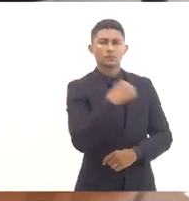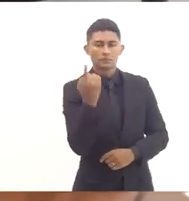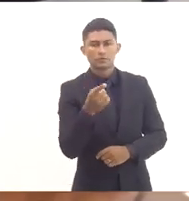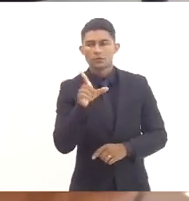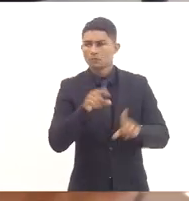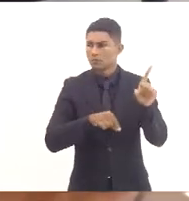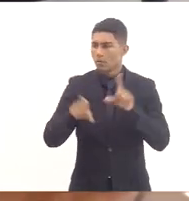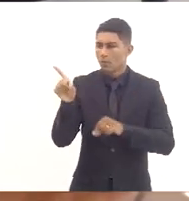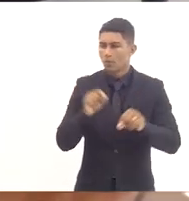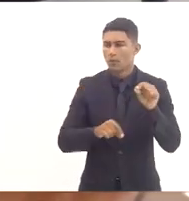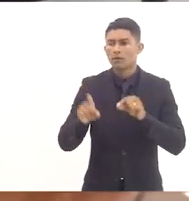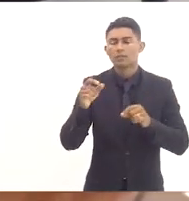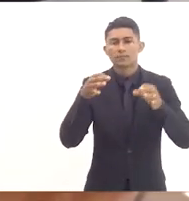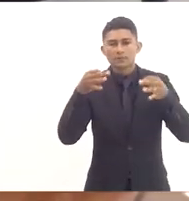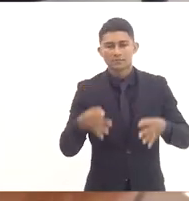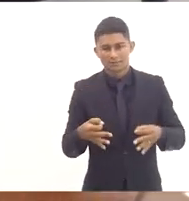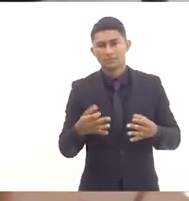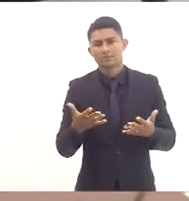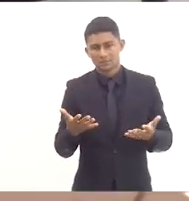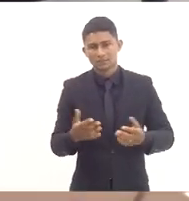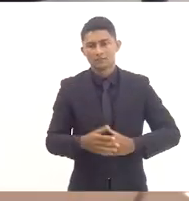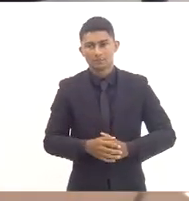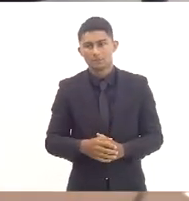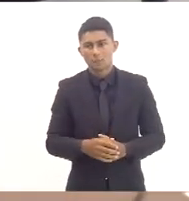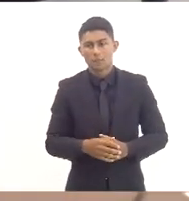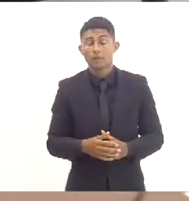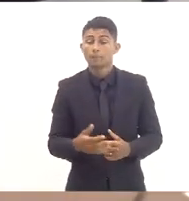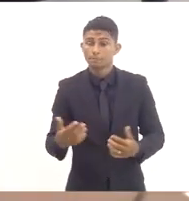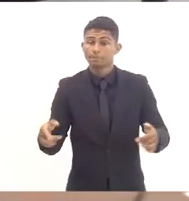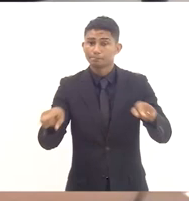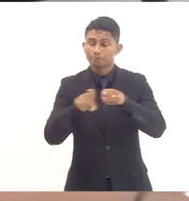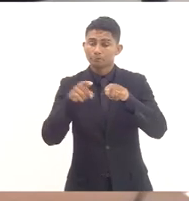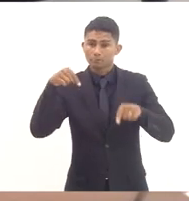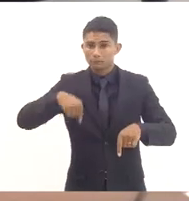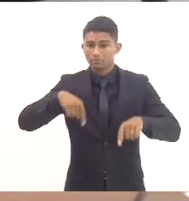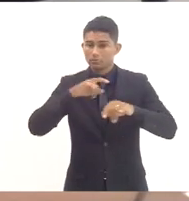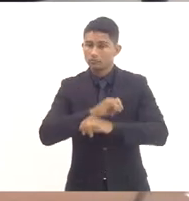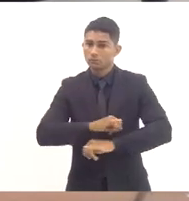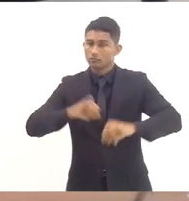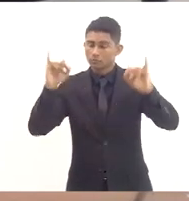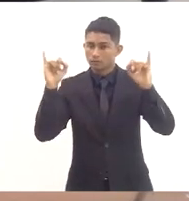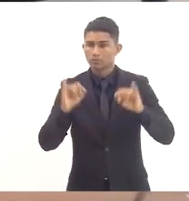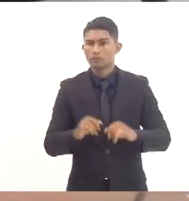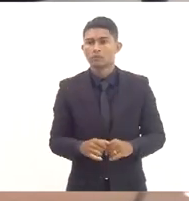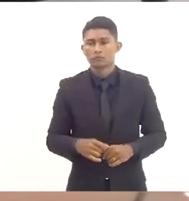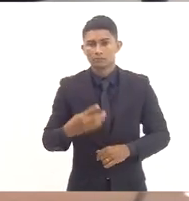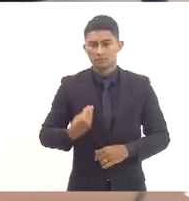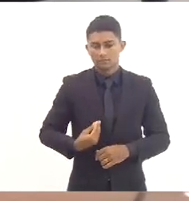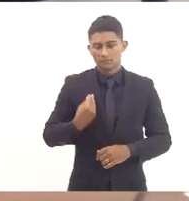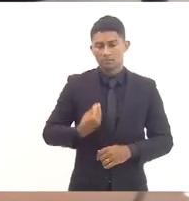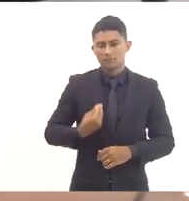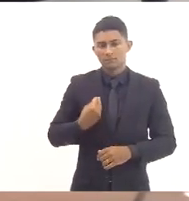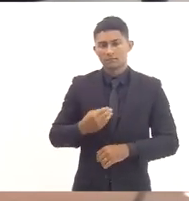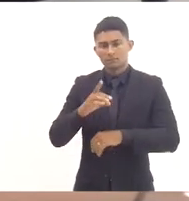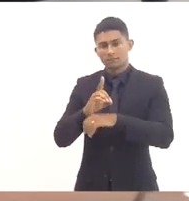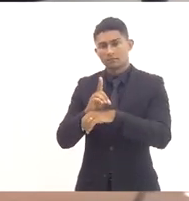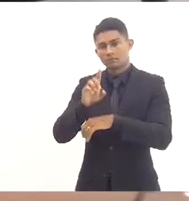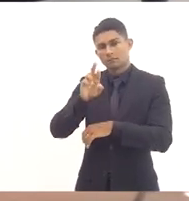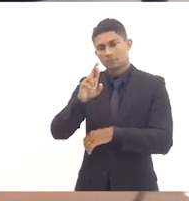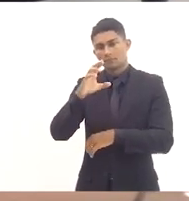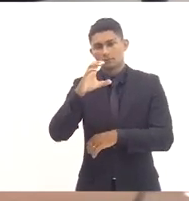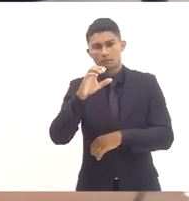governantes nós representantes queria anunciar também a presença do Dr Caio